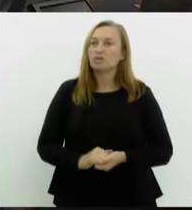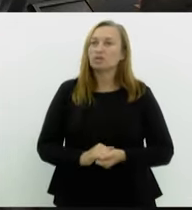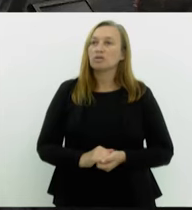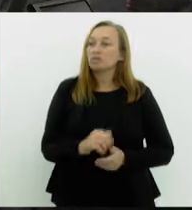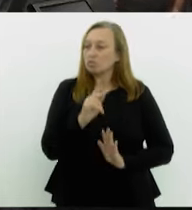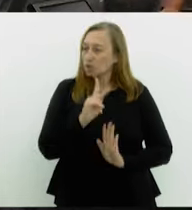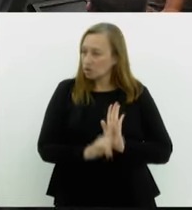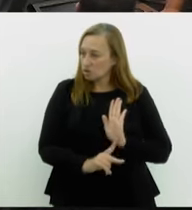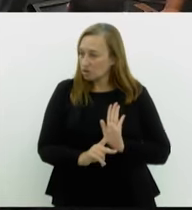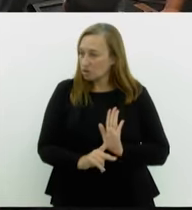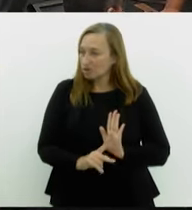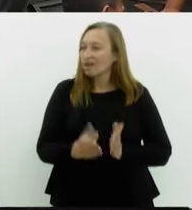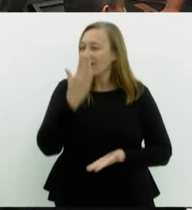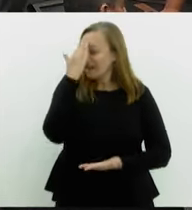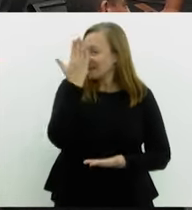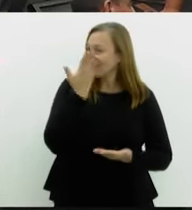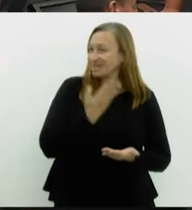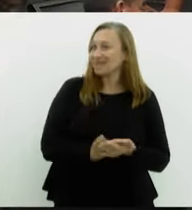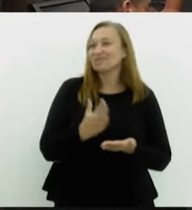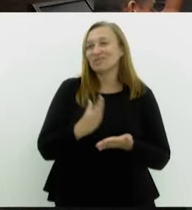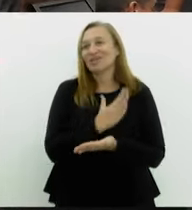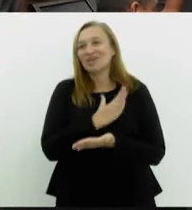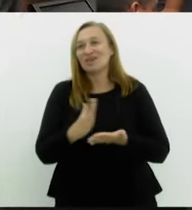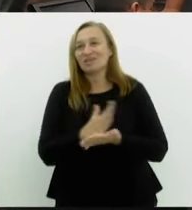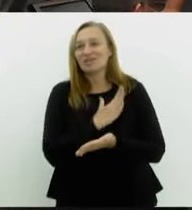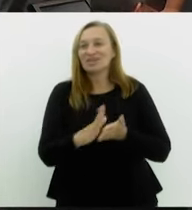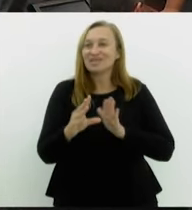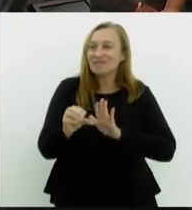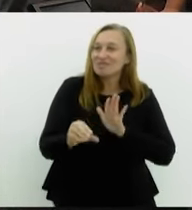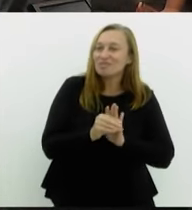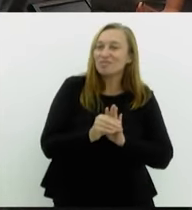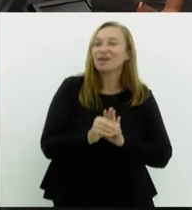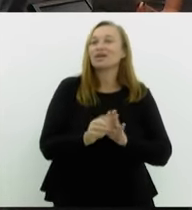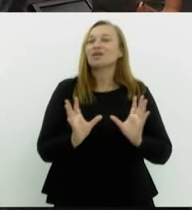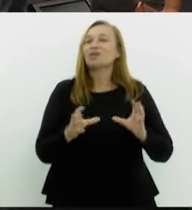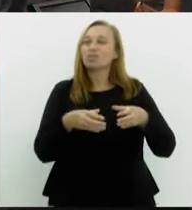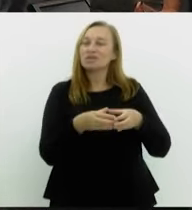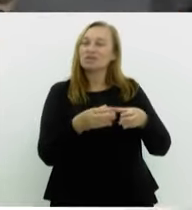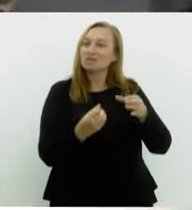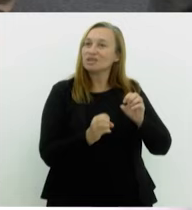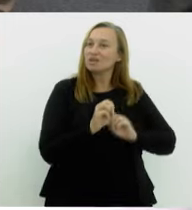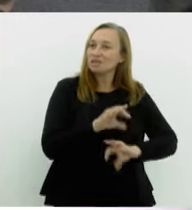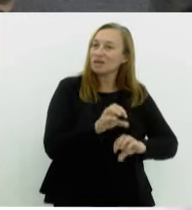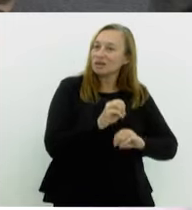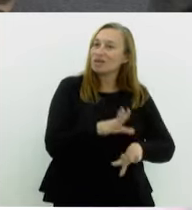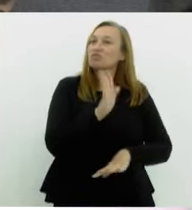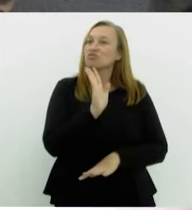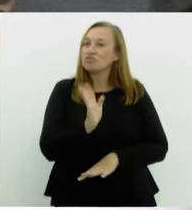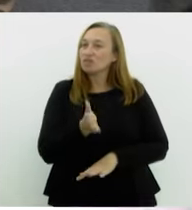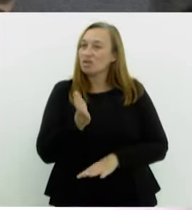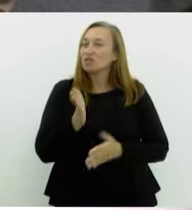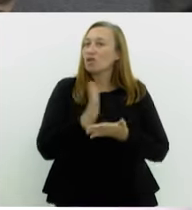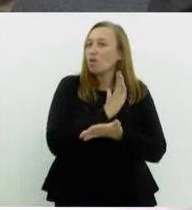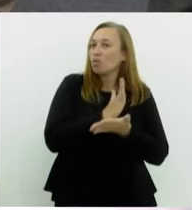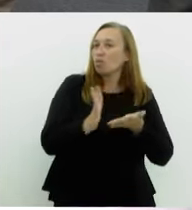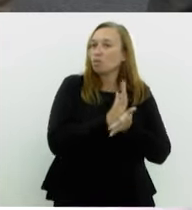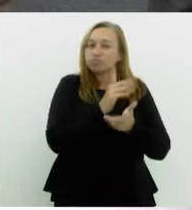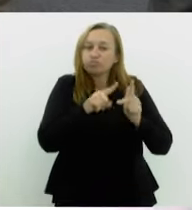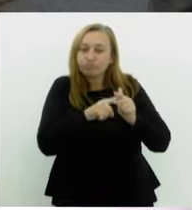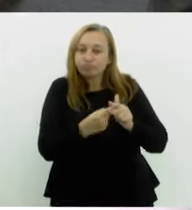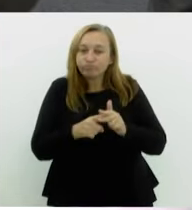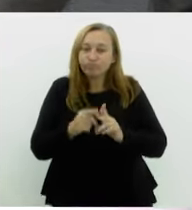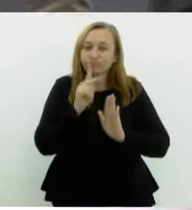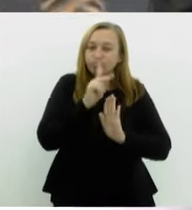projeto. Acreditamos que algumas emendas feitas na Comissão de Educação já sanam alguns ajustes no